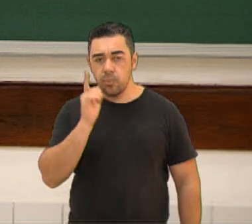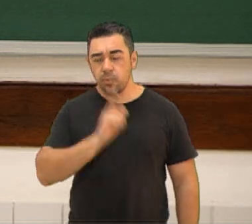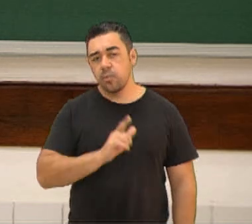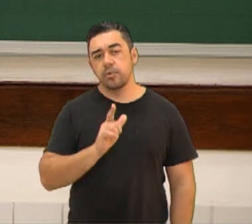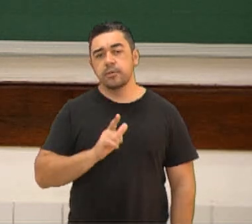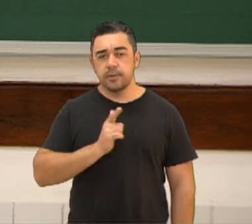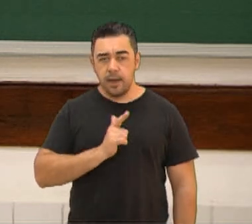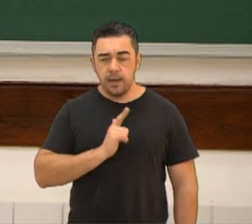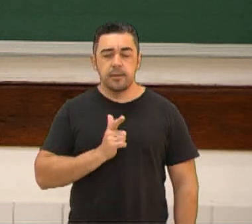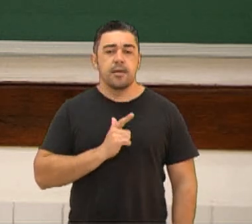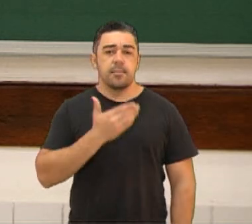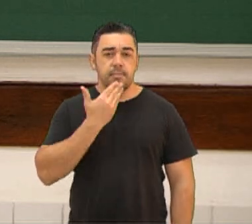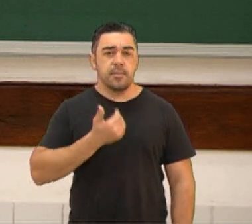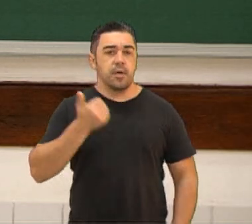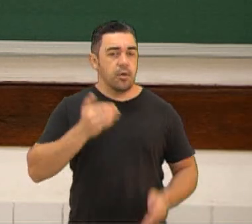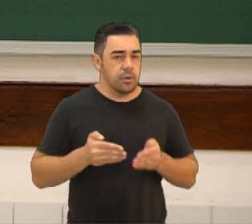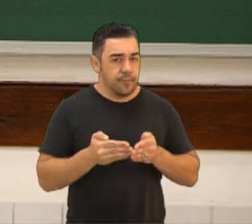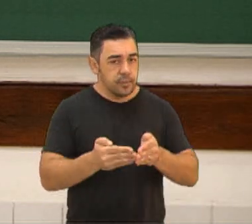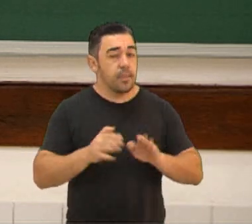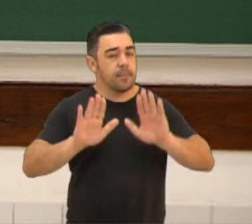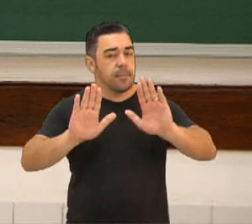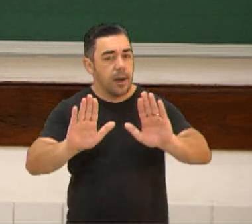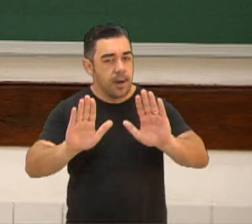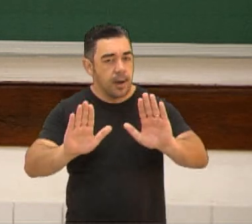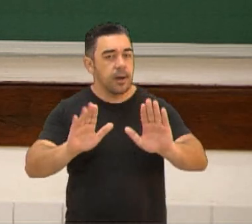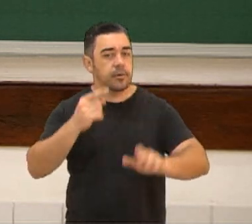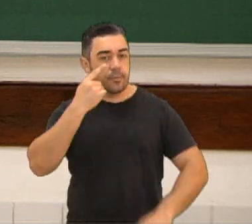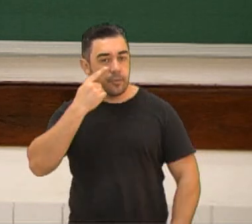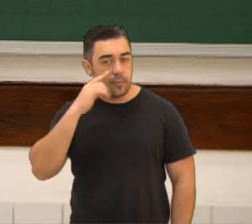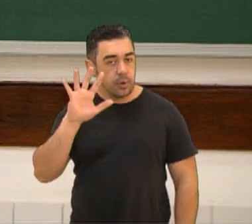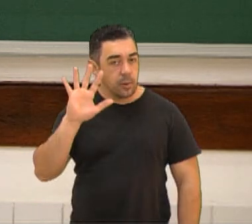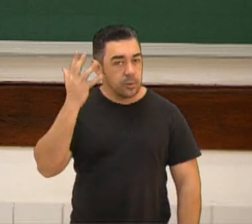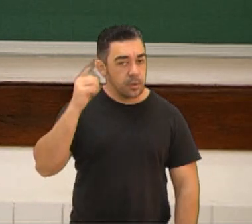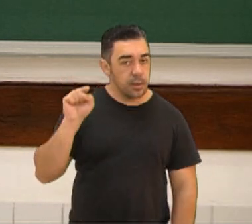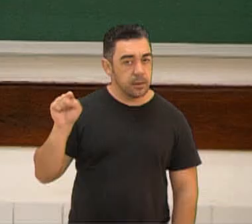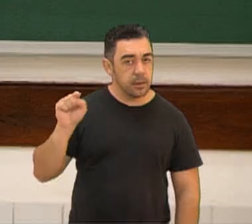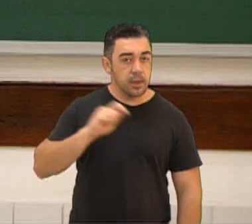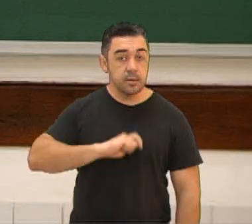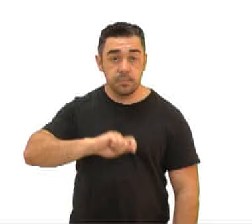grandes navegações. Mas calma lá que a gente já vai ver os espanhóis.